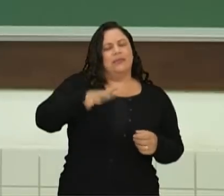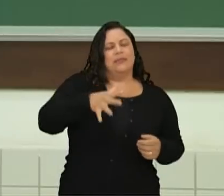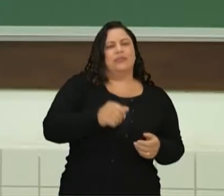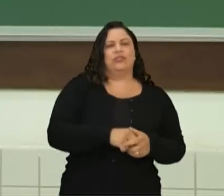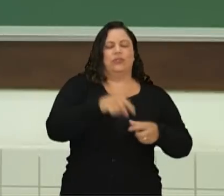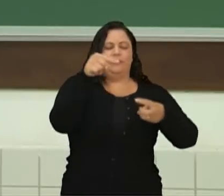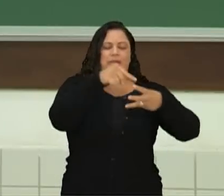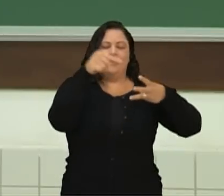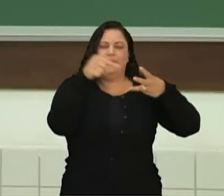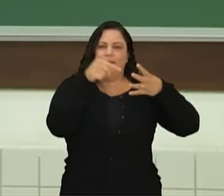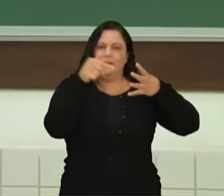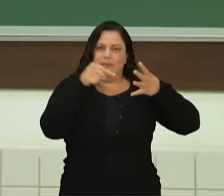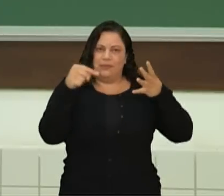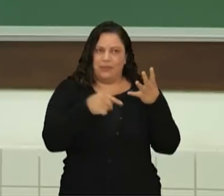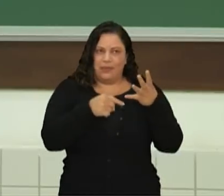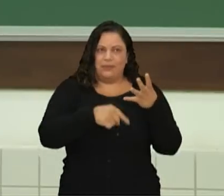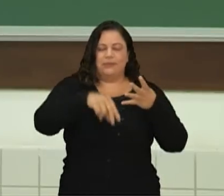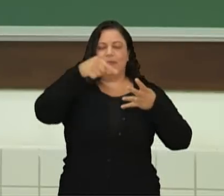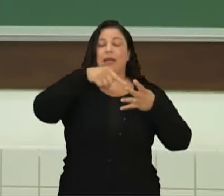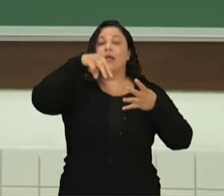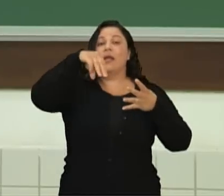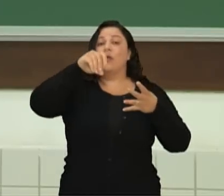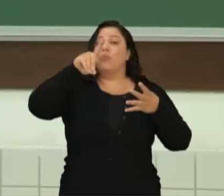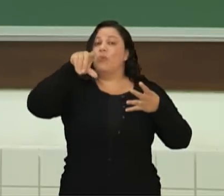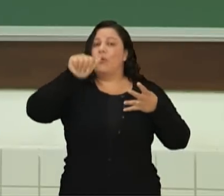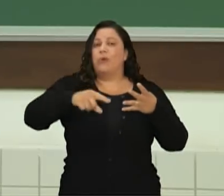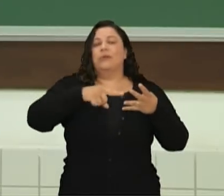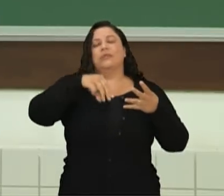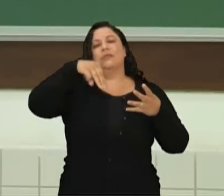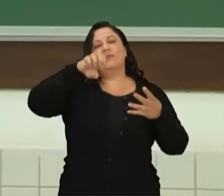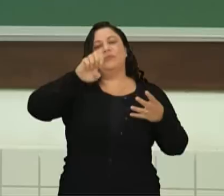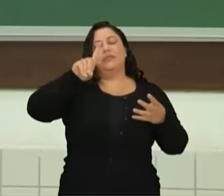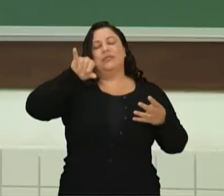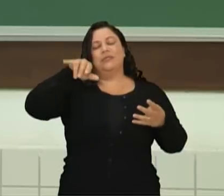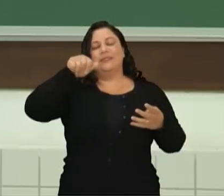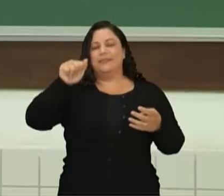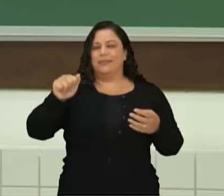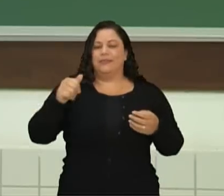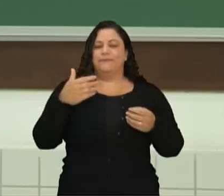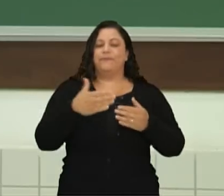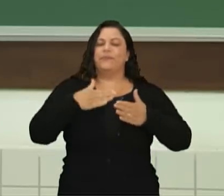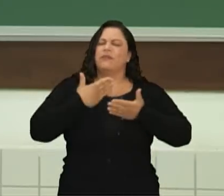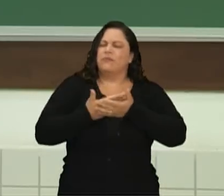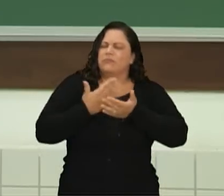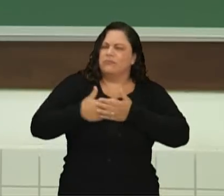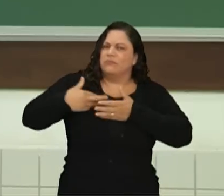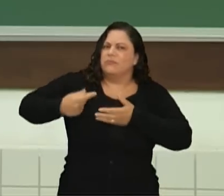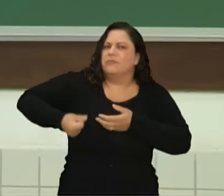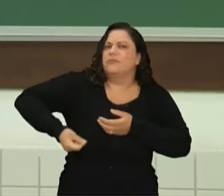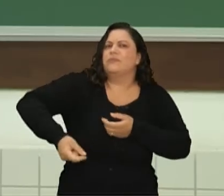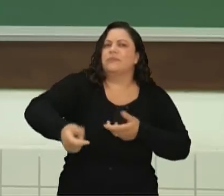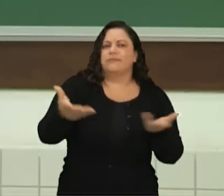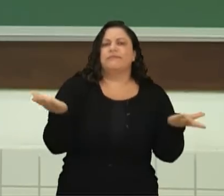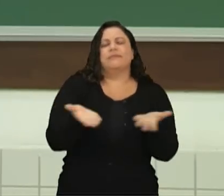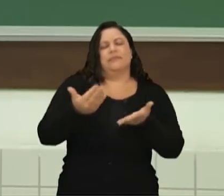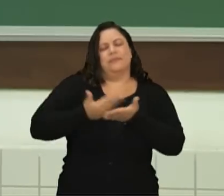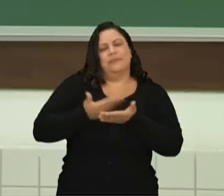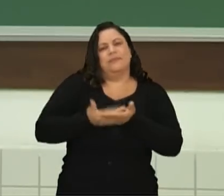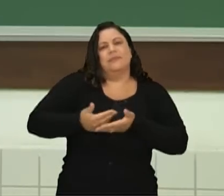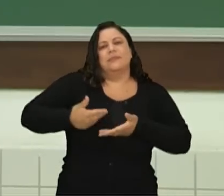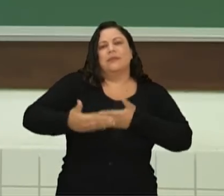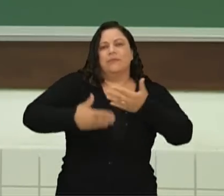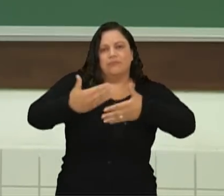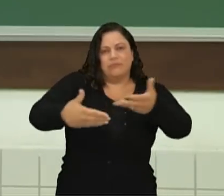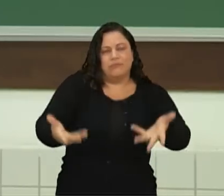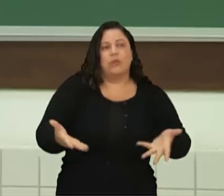moda e a mediana. Então, isso nós vamos estudando ao longo das aulas. Nós já estudamos a média aritmética e